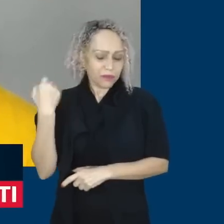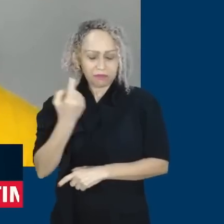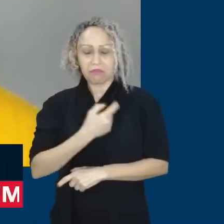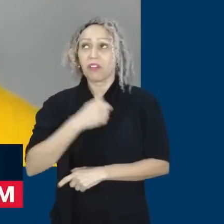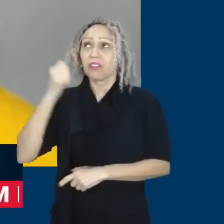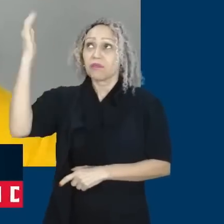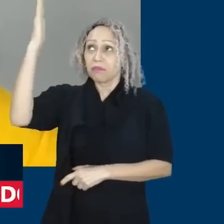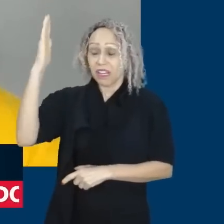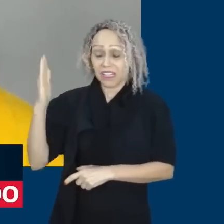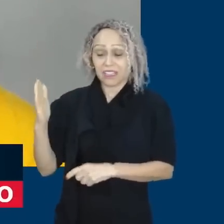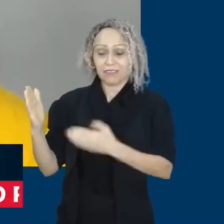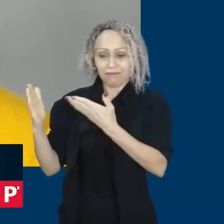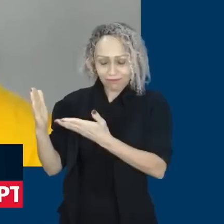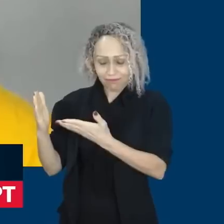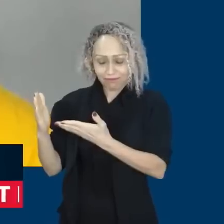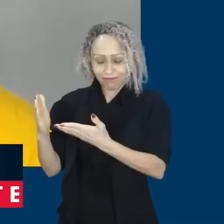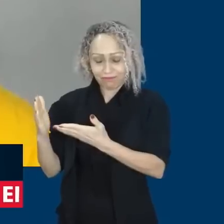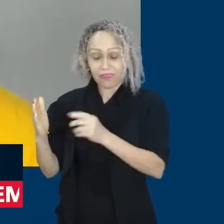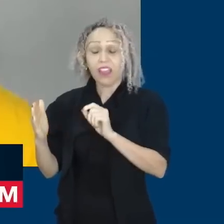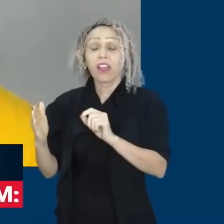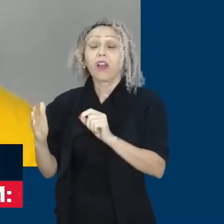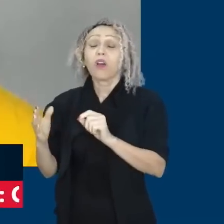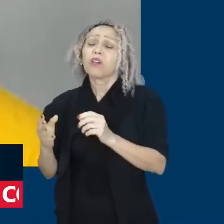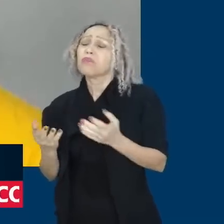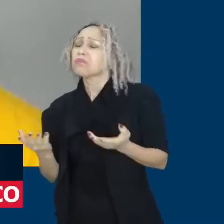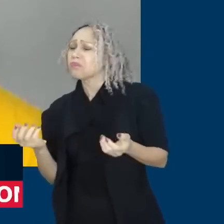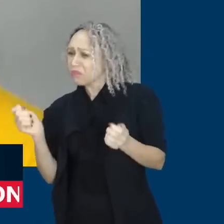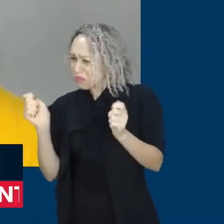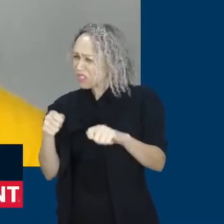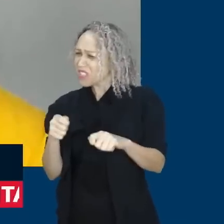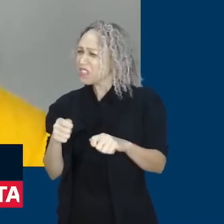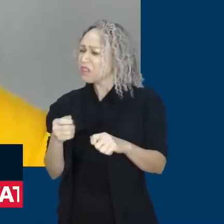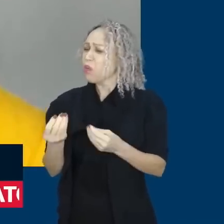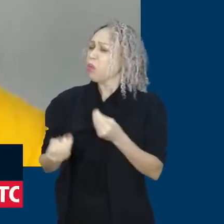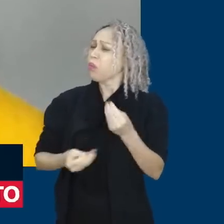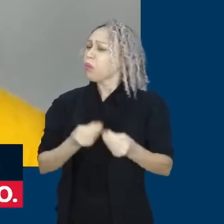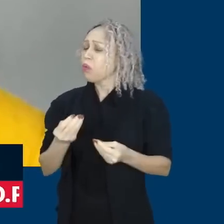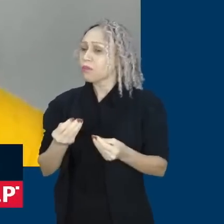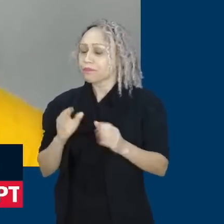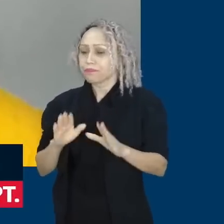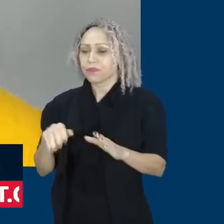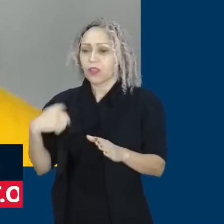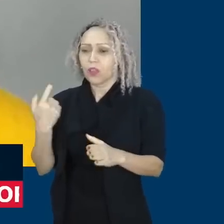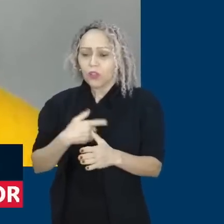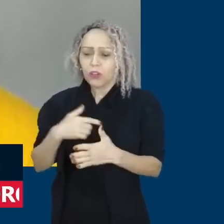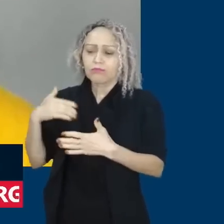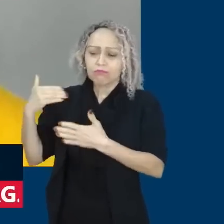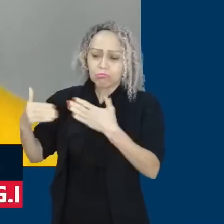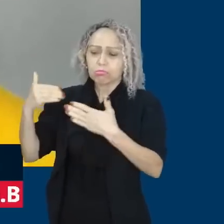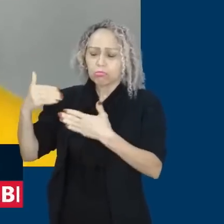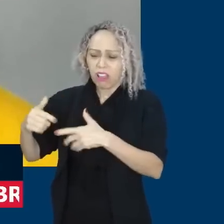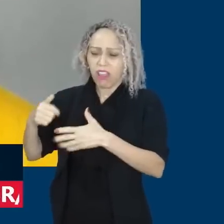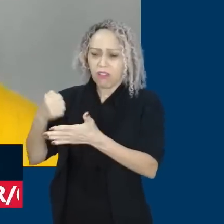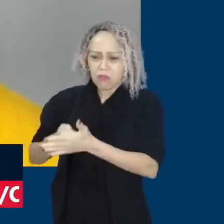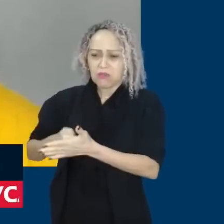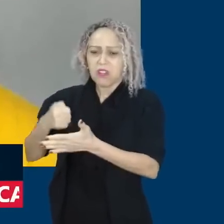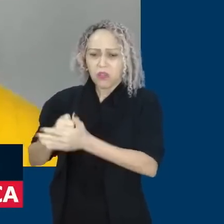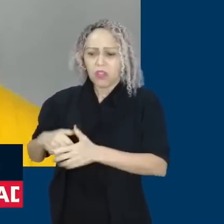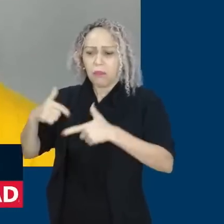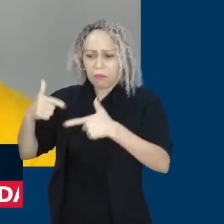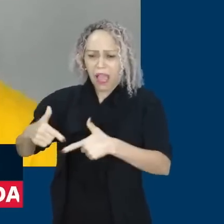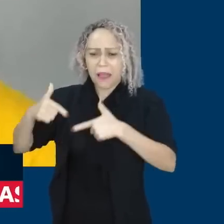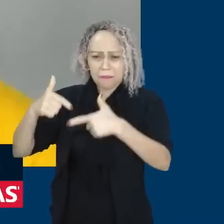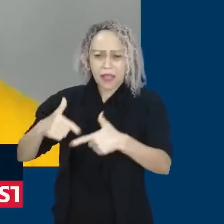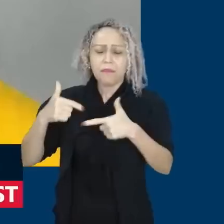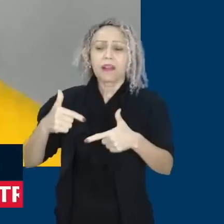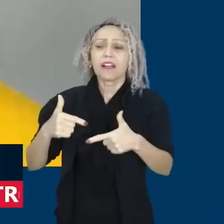gente caminhou construindo um programa, um projeto, uma luta, né? E dessa